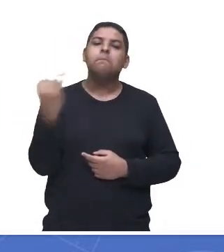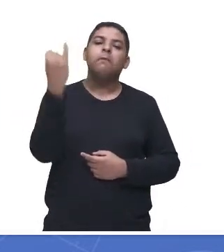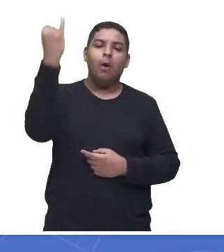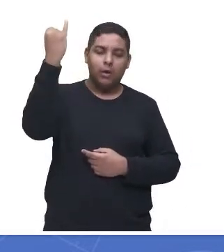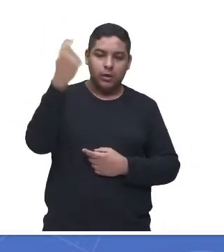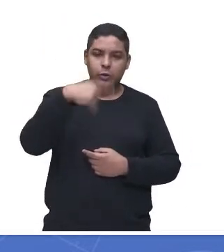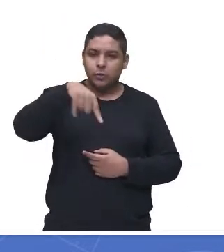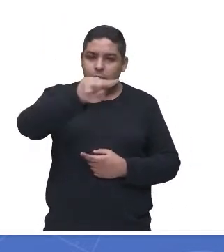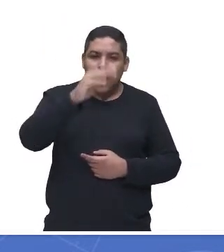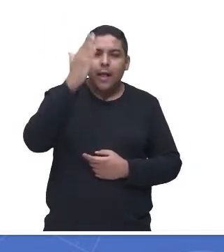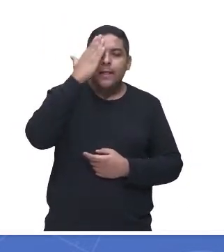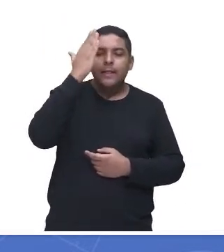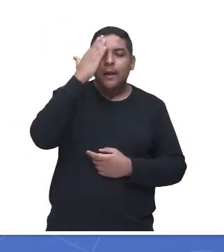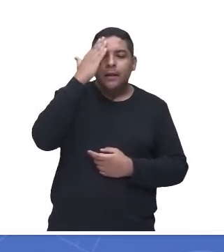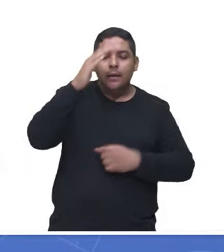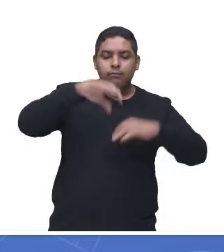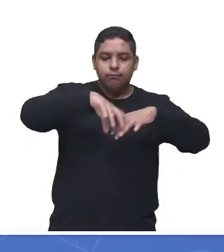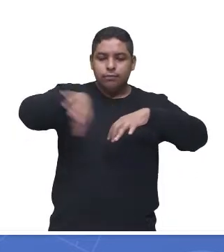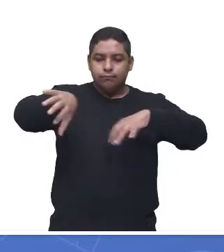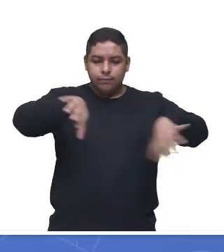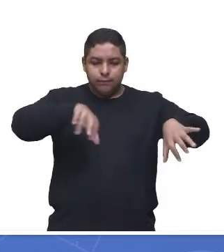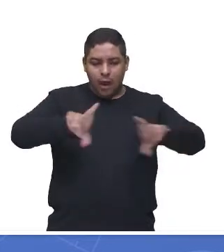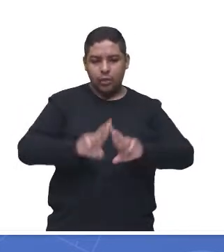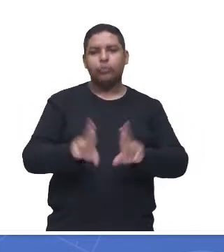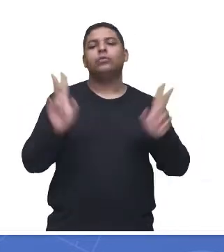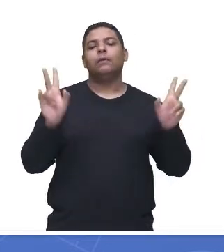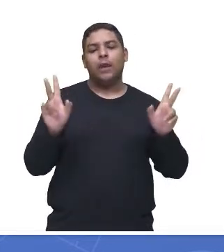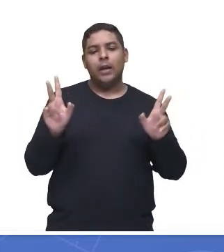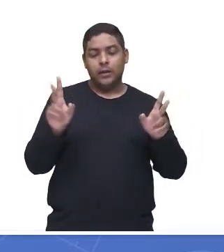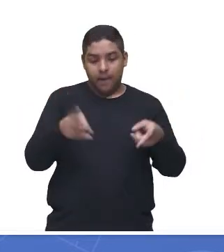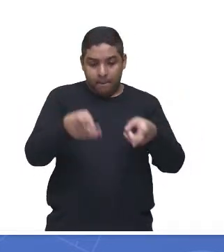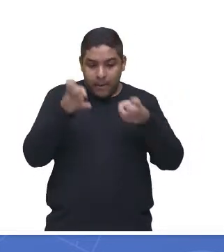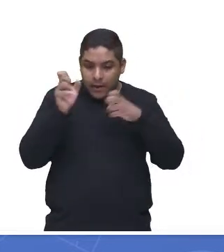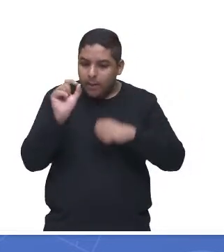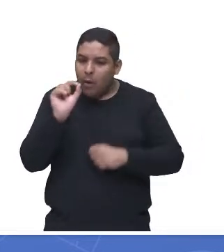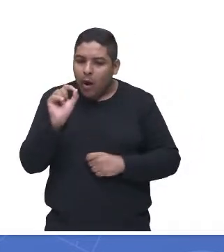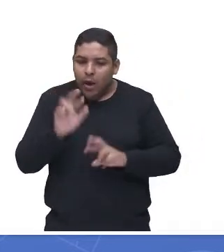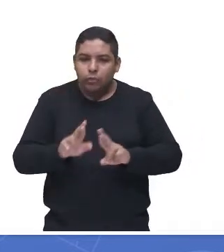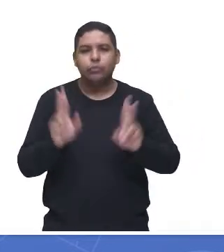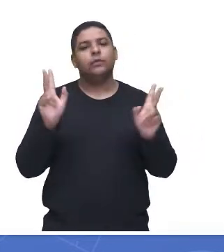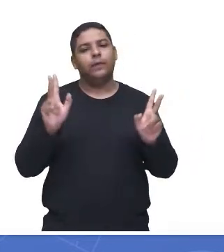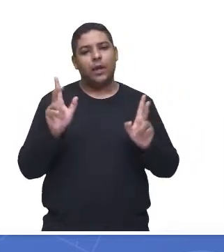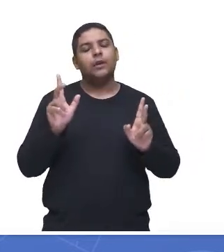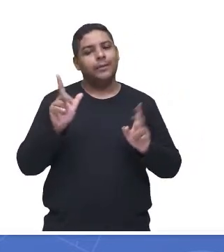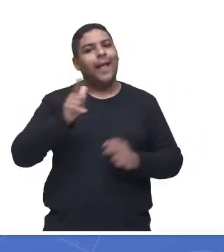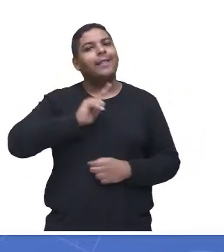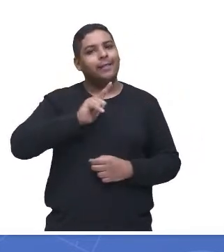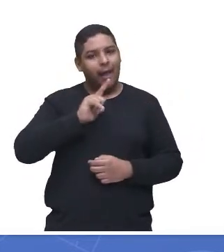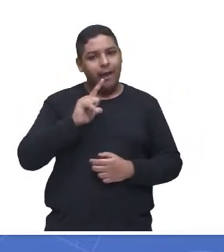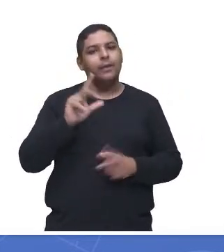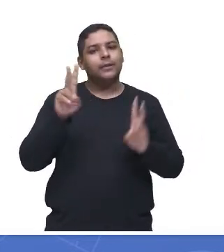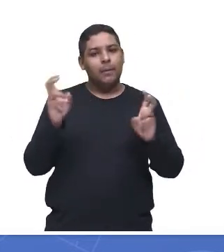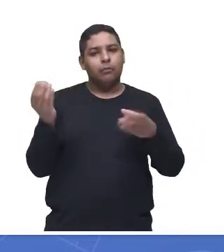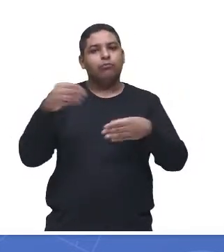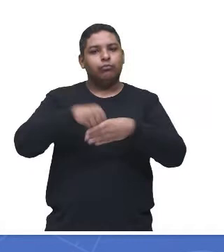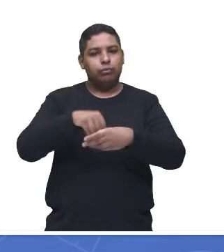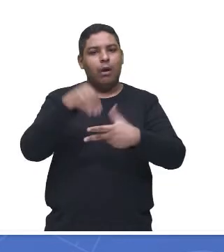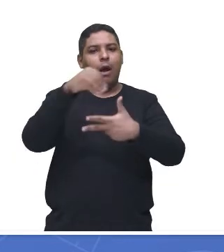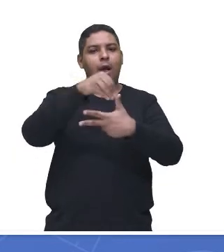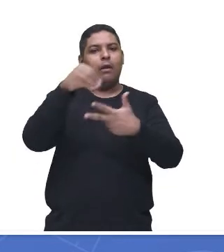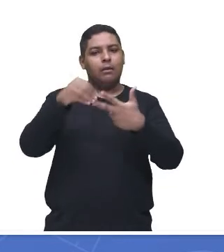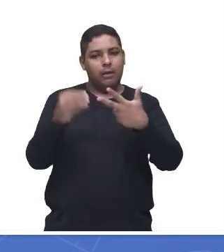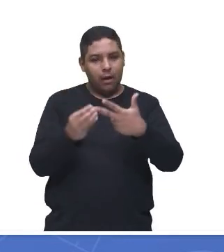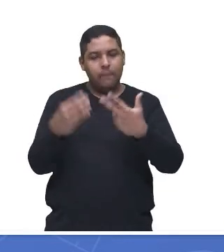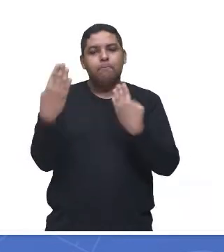gente distinguir um do outro, para perceber as diferenças, né? Às vezes cai numa prova, no Enem, cai uma questão